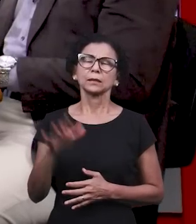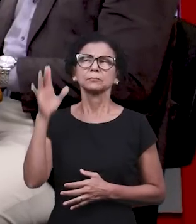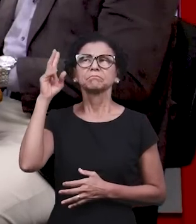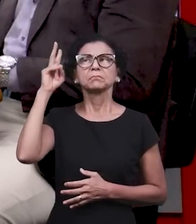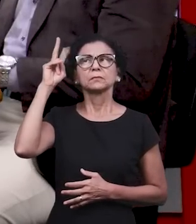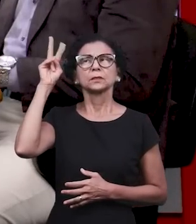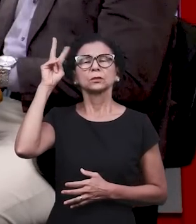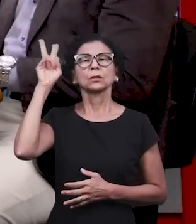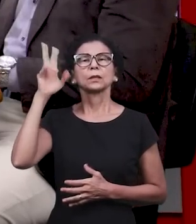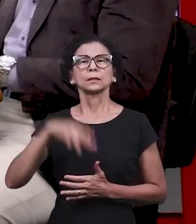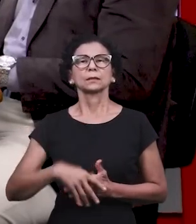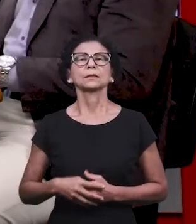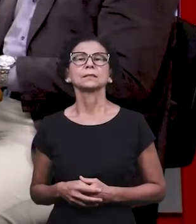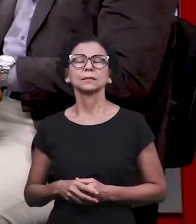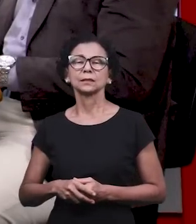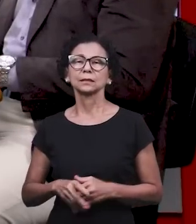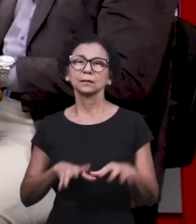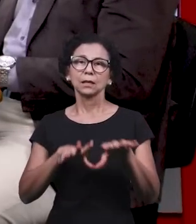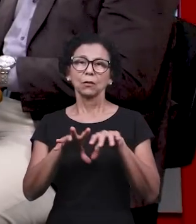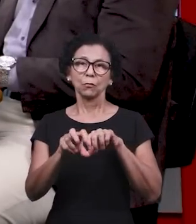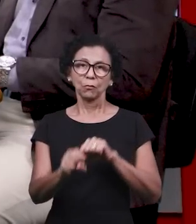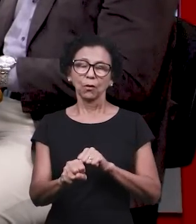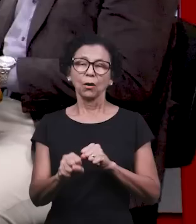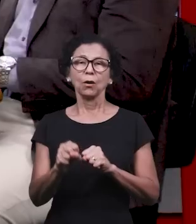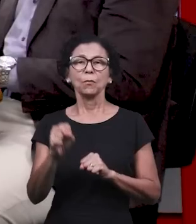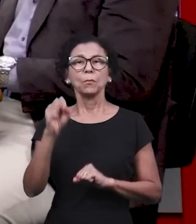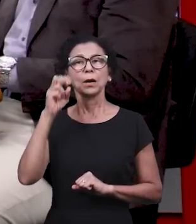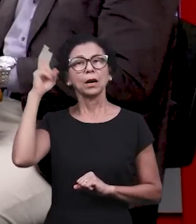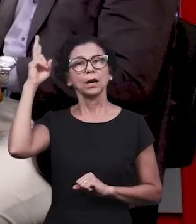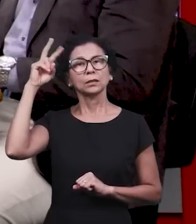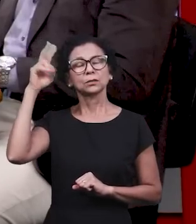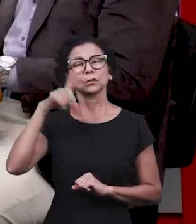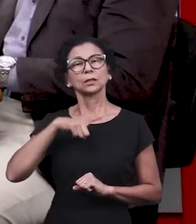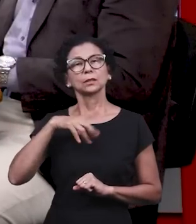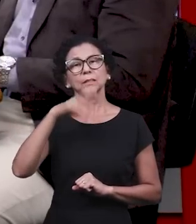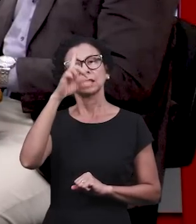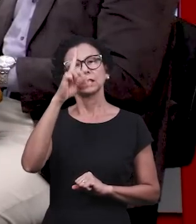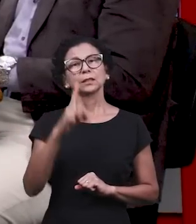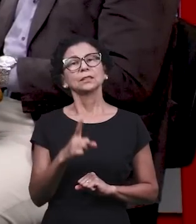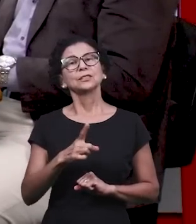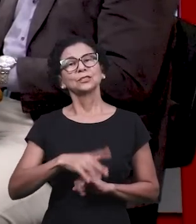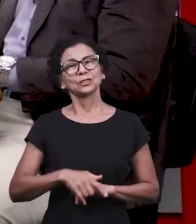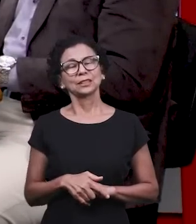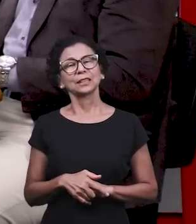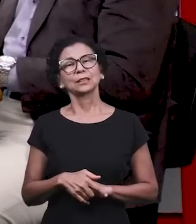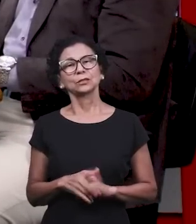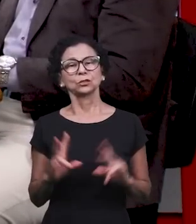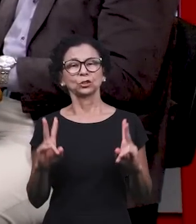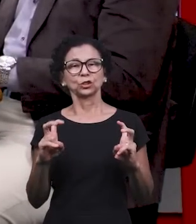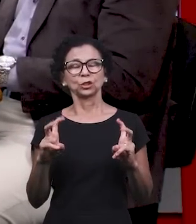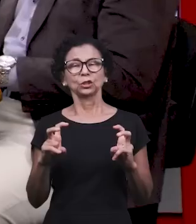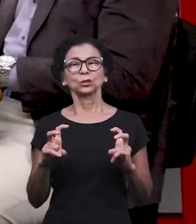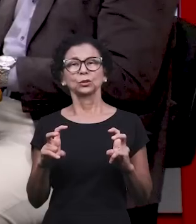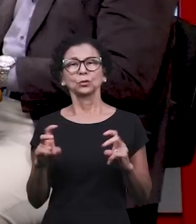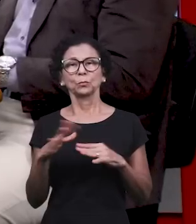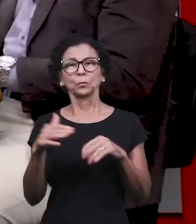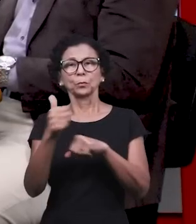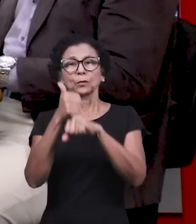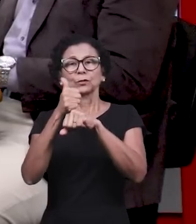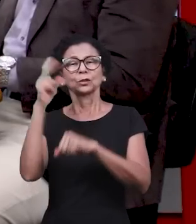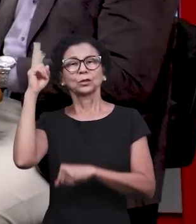cultura muito forte em filosofia, Vinícius. E aí, no meio da